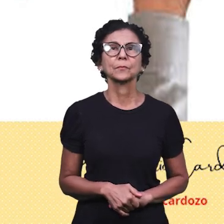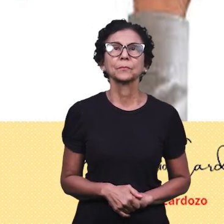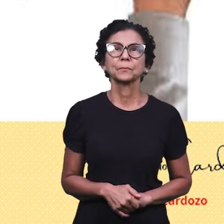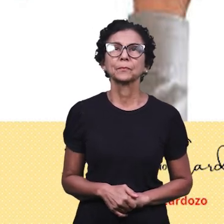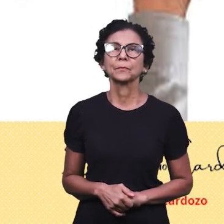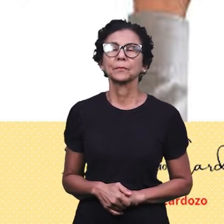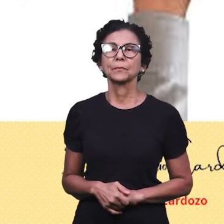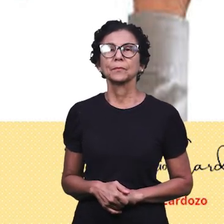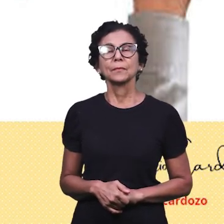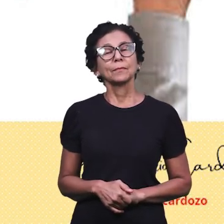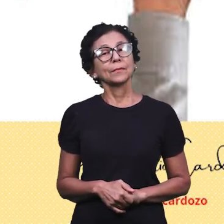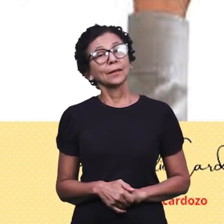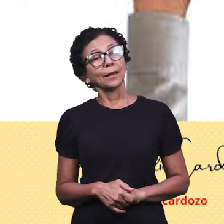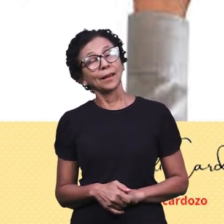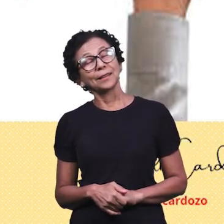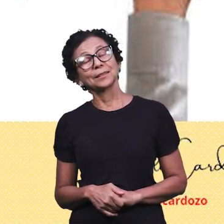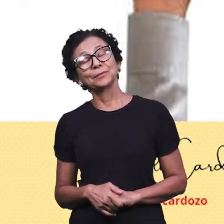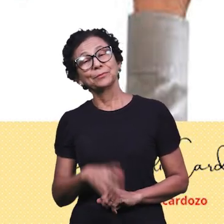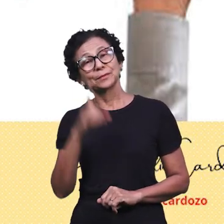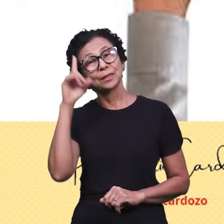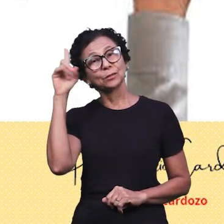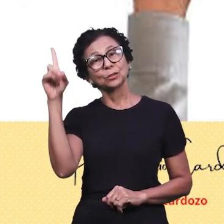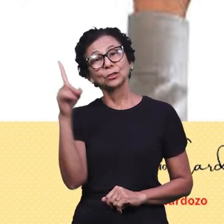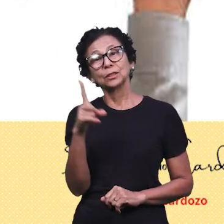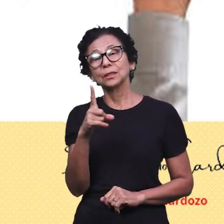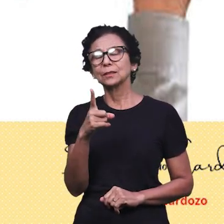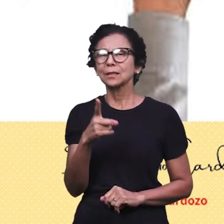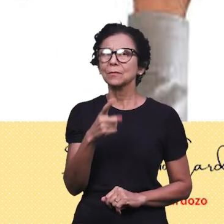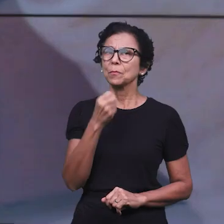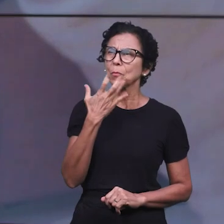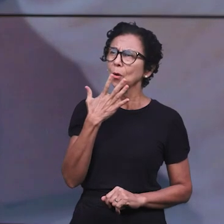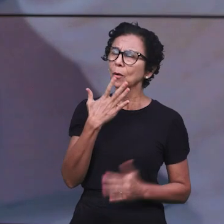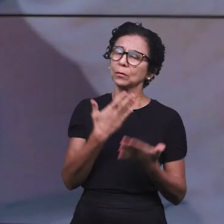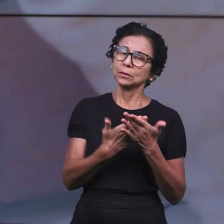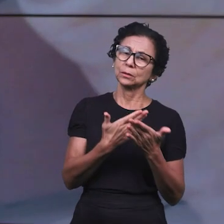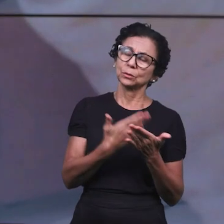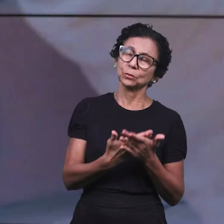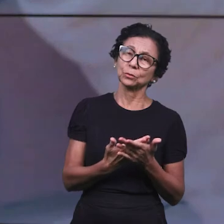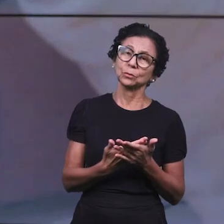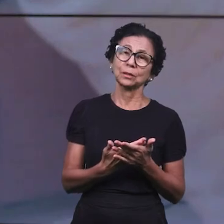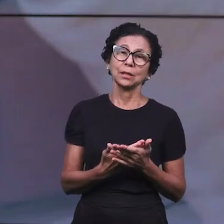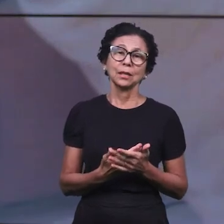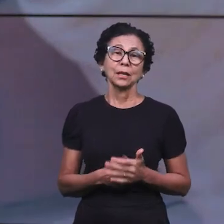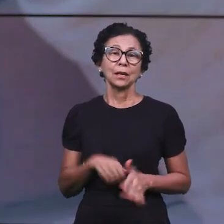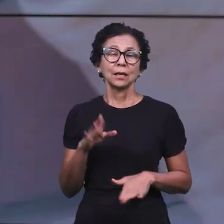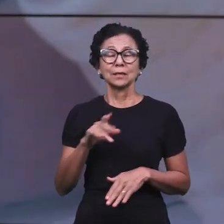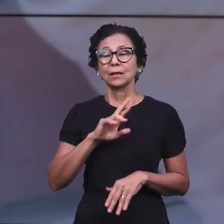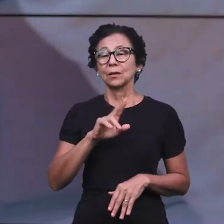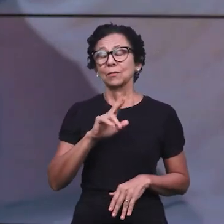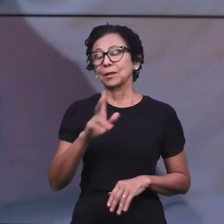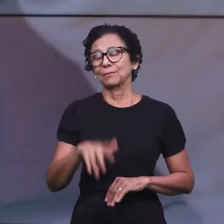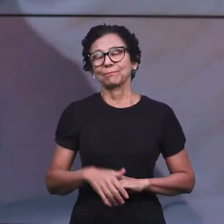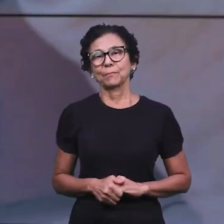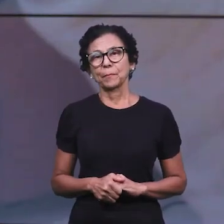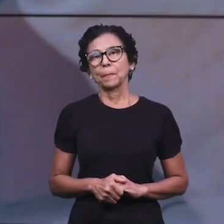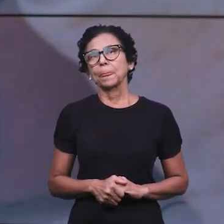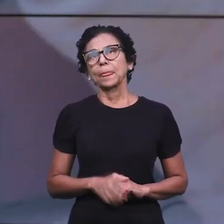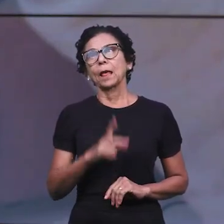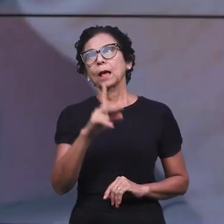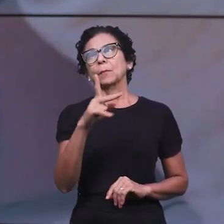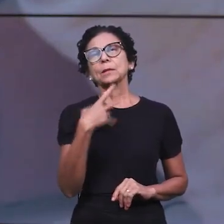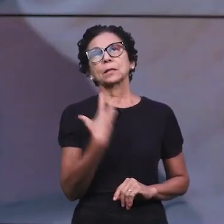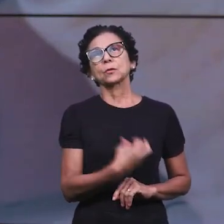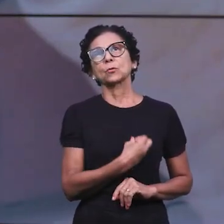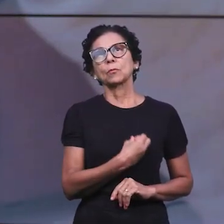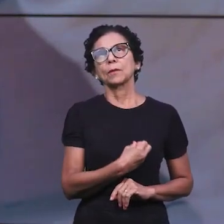Haverá dias bons e dias maus nos seus estudos. Vamos pensar assim, a sua vida, ela não vai parar para